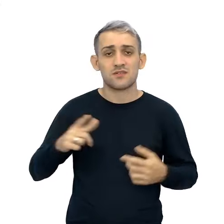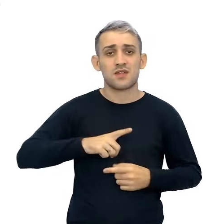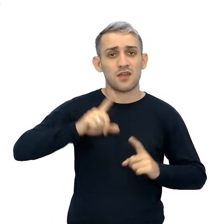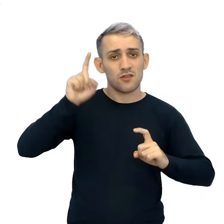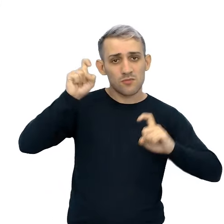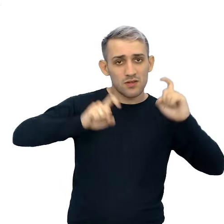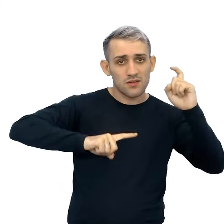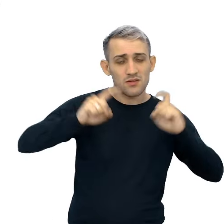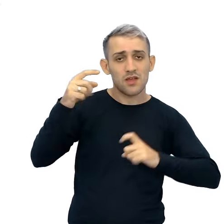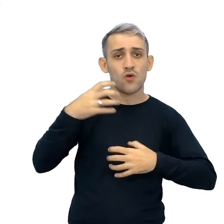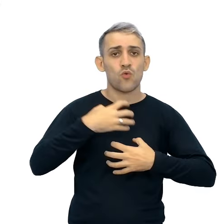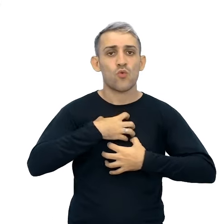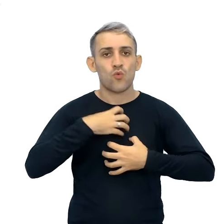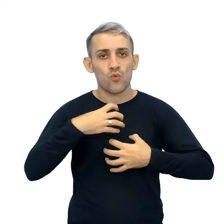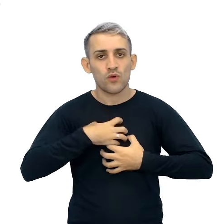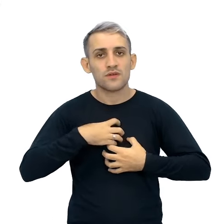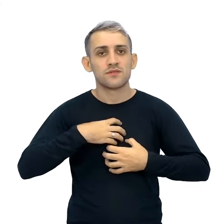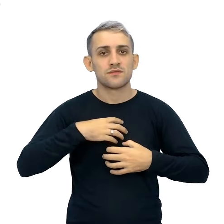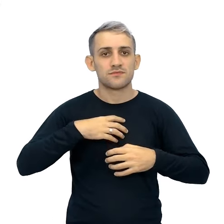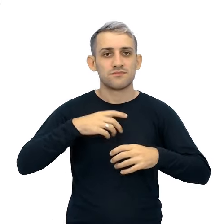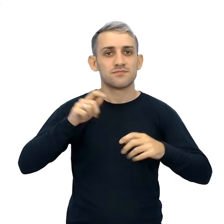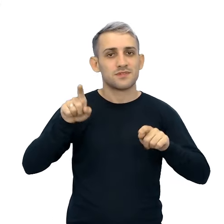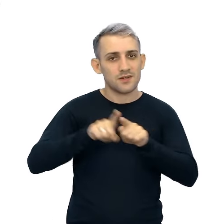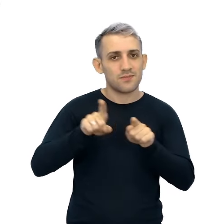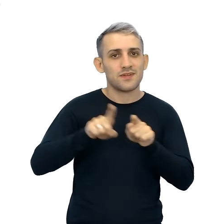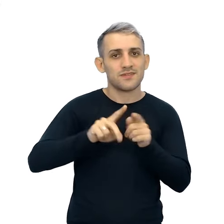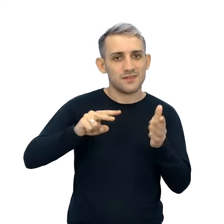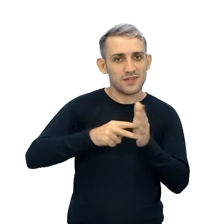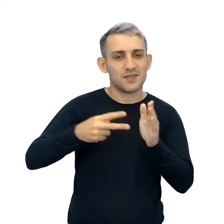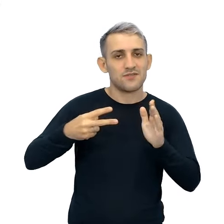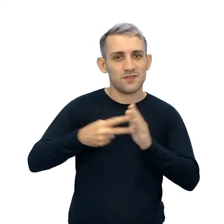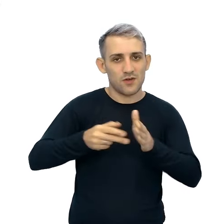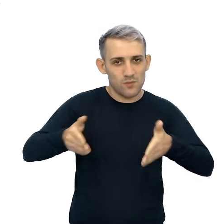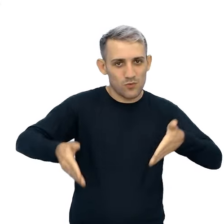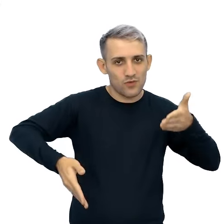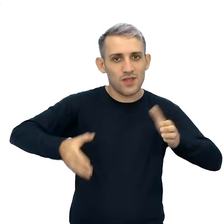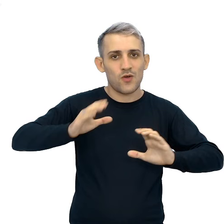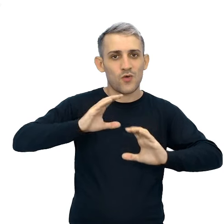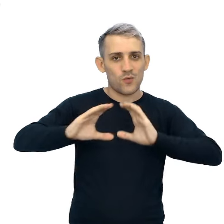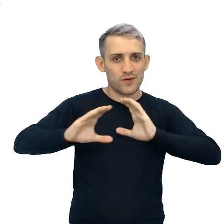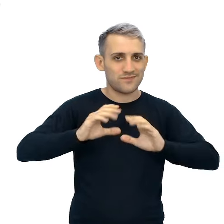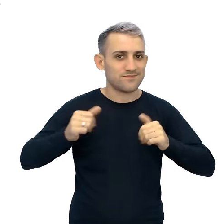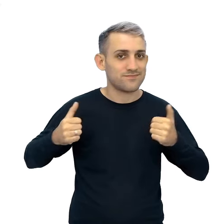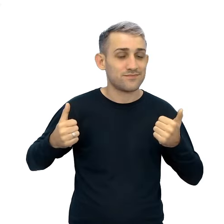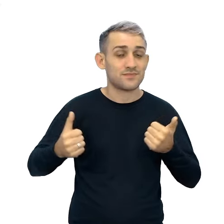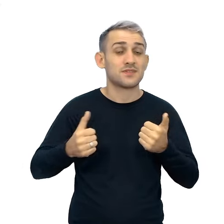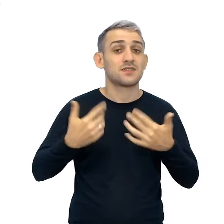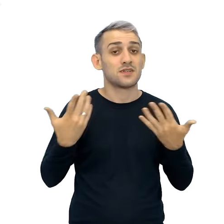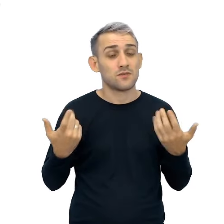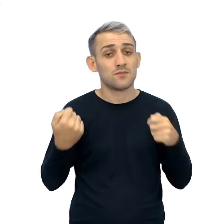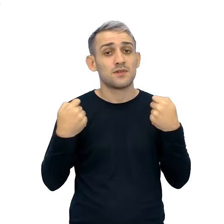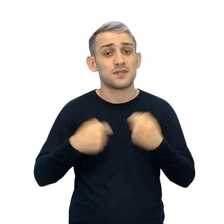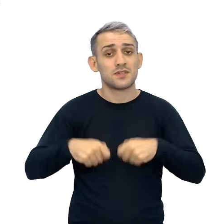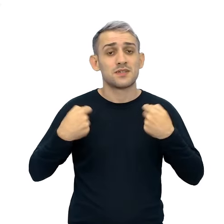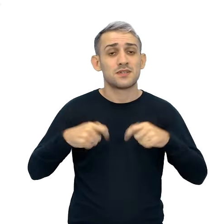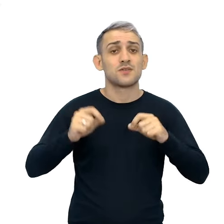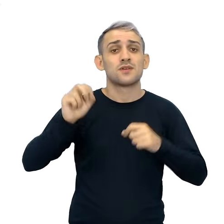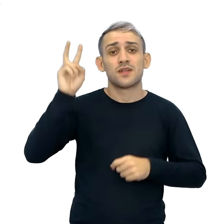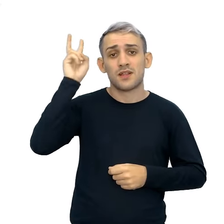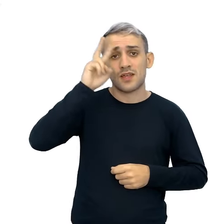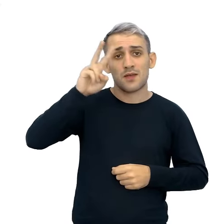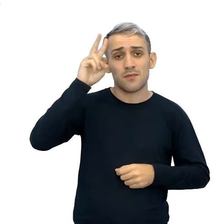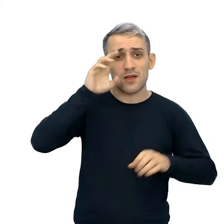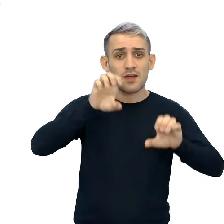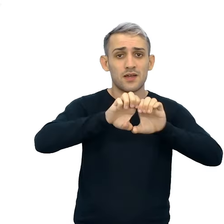os gestos fazem parte do processo comunicativo, não é verdade? Para isso, eles precisam considerar a